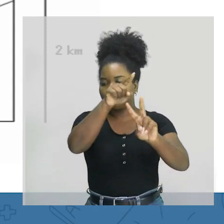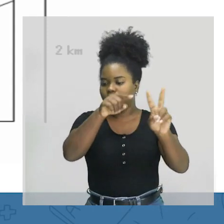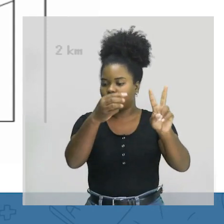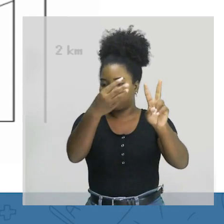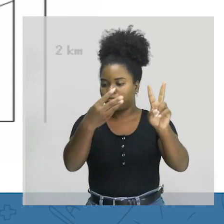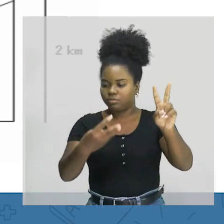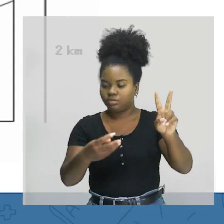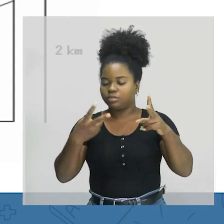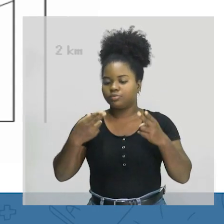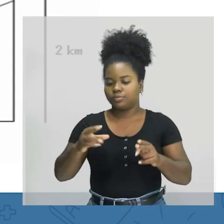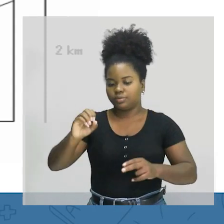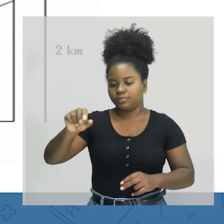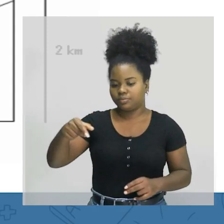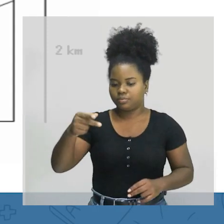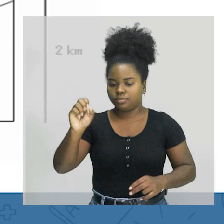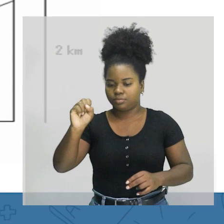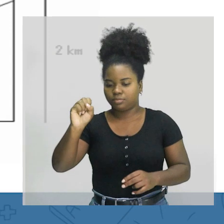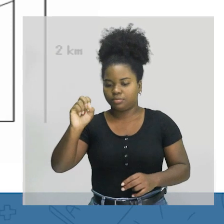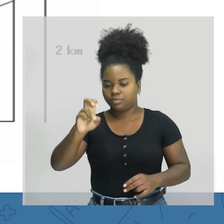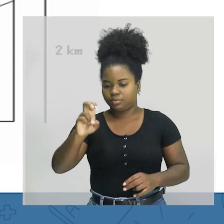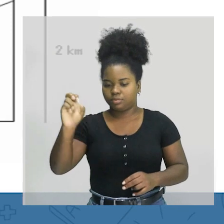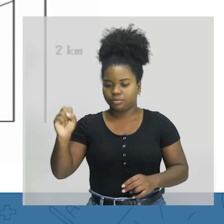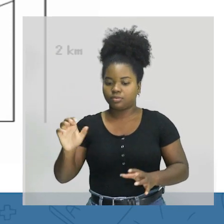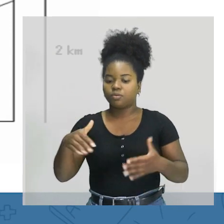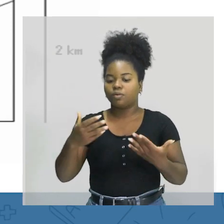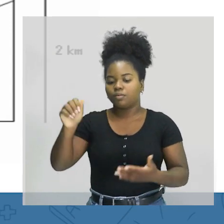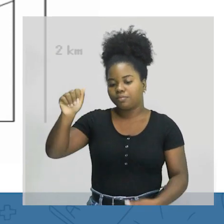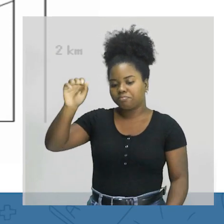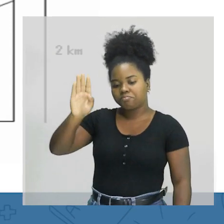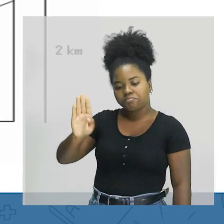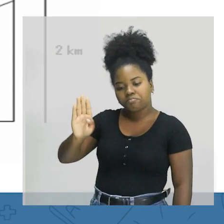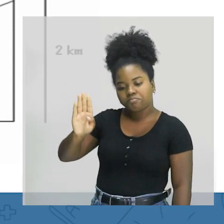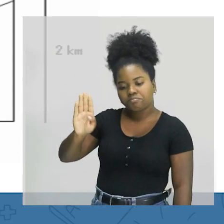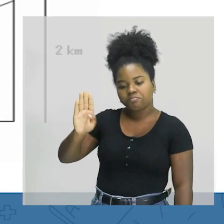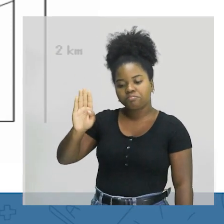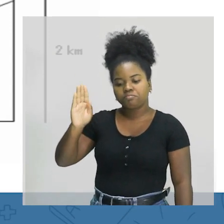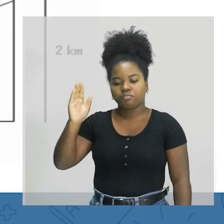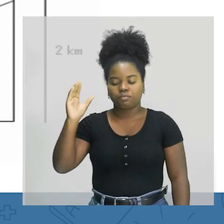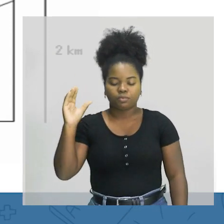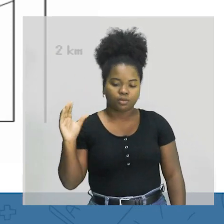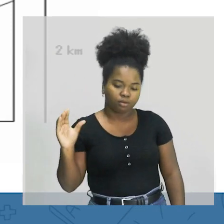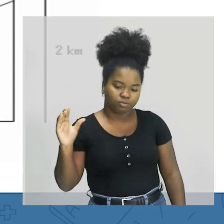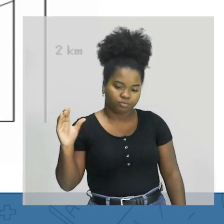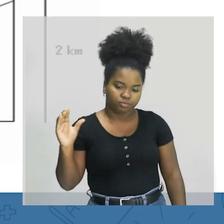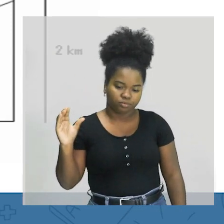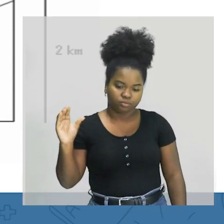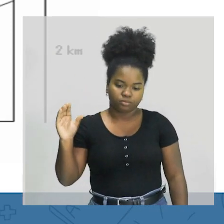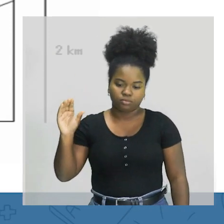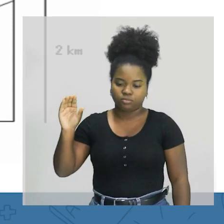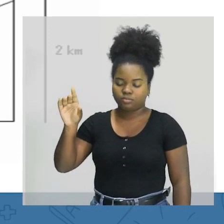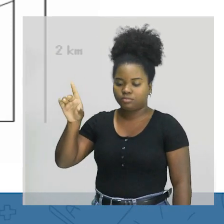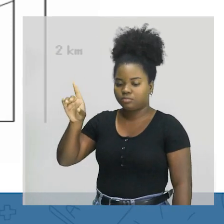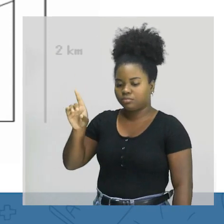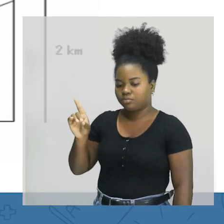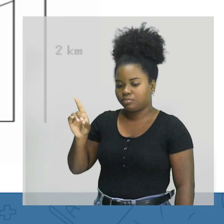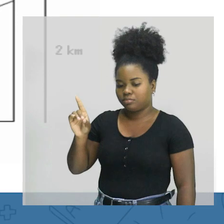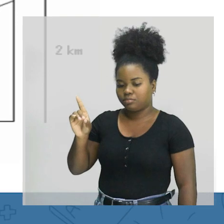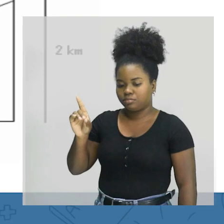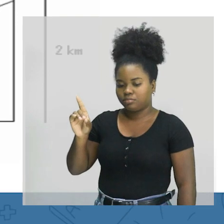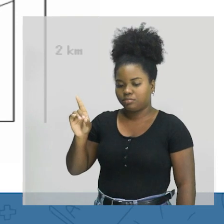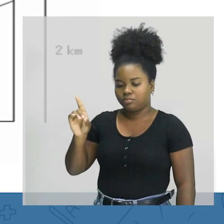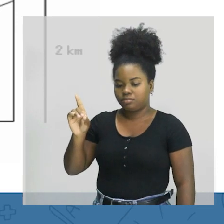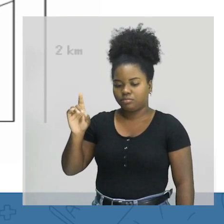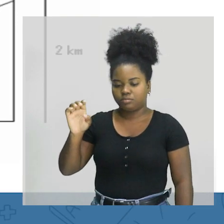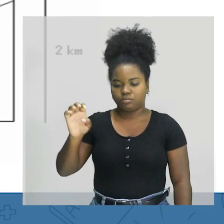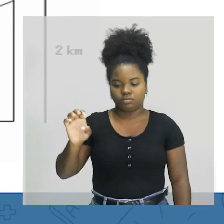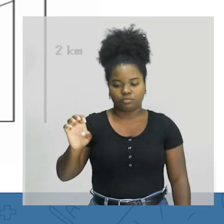a 0,58. Letra A, 50%. Letra B, 43%. Letra C, 37%.